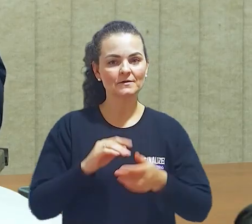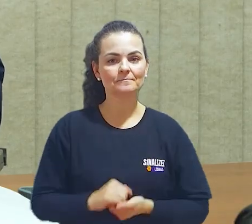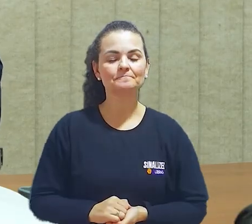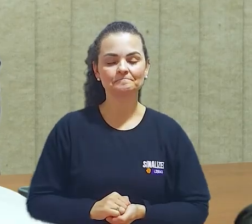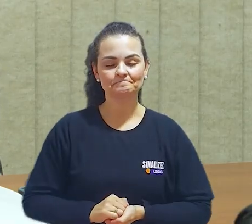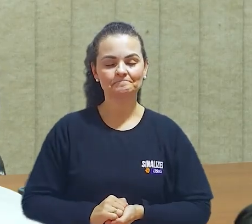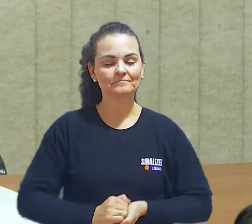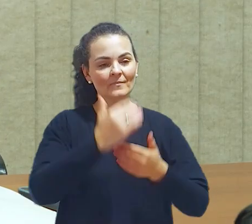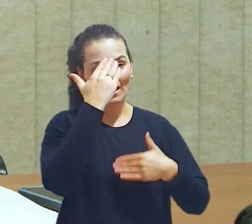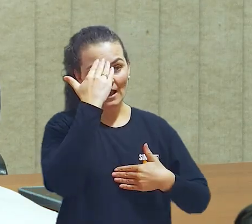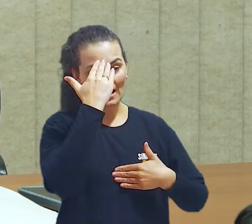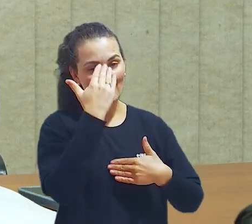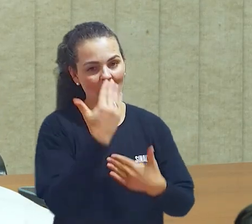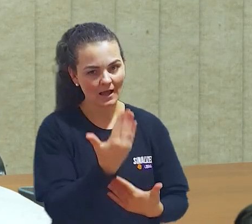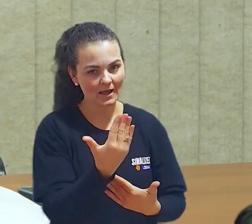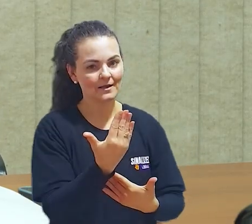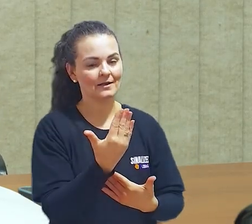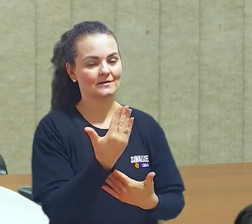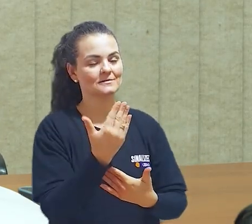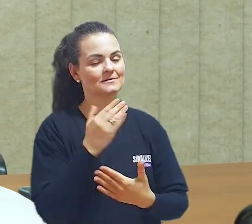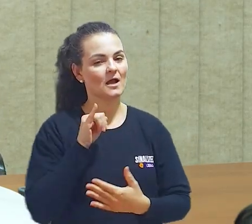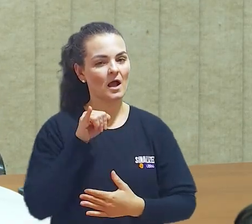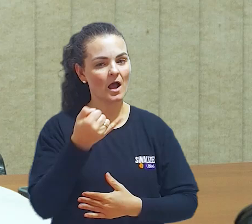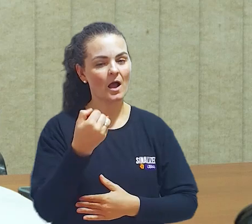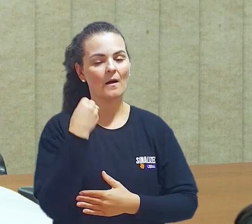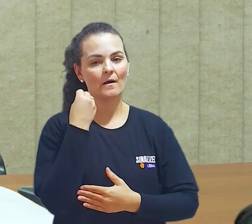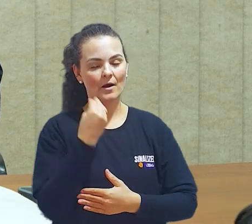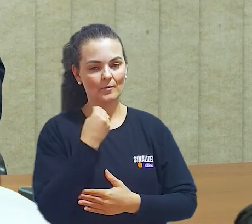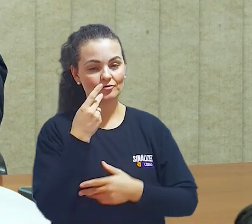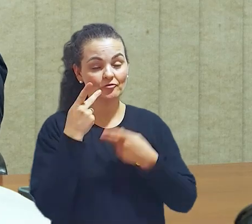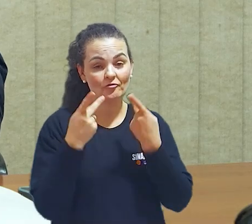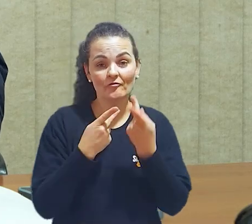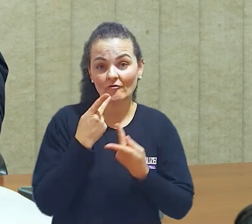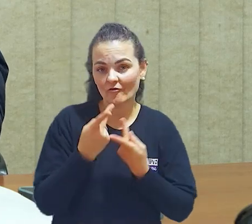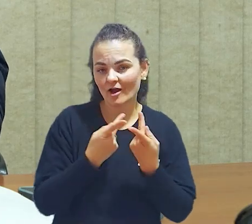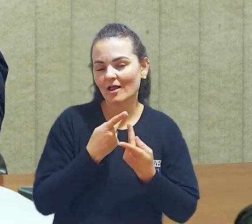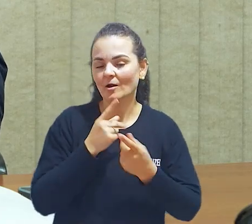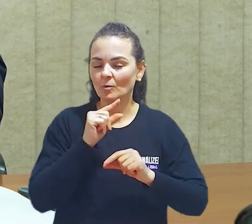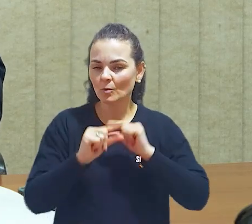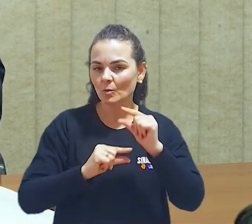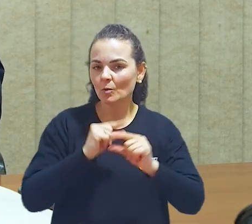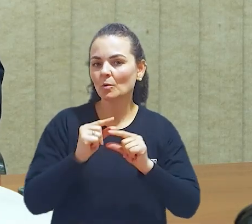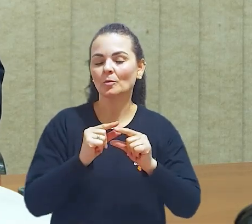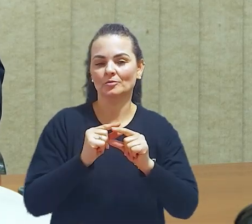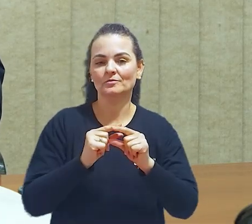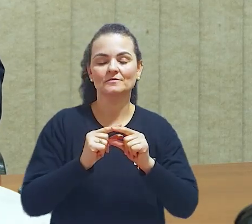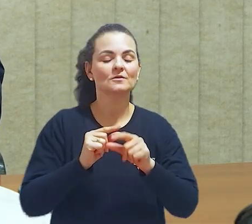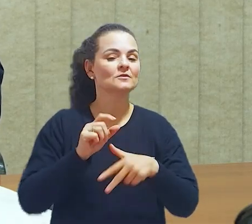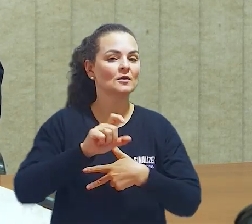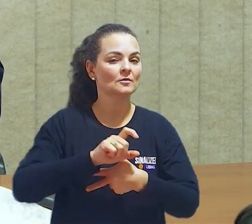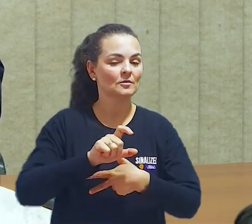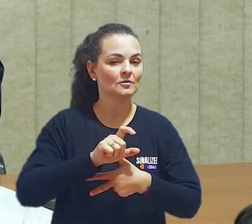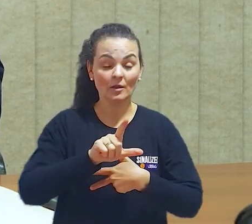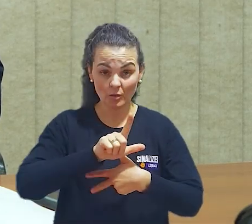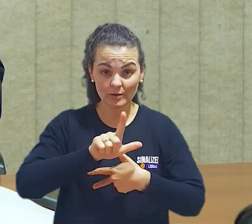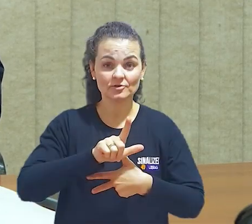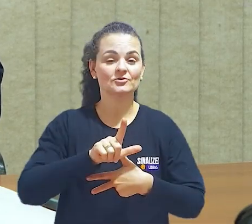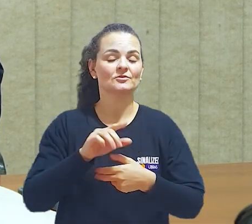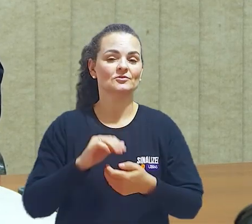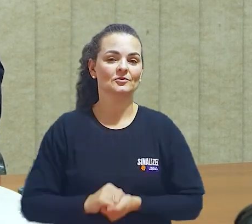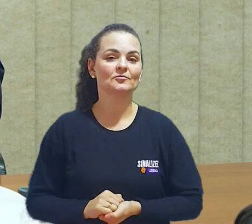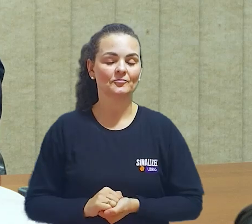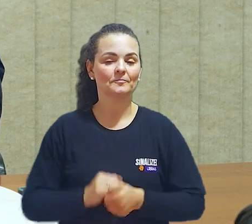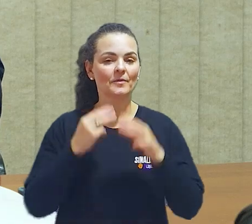Eu agradeço a oportunidade de falar um pouquinho das ações do Legislativo. A mensagem que eu